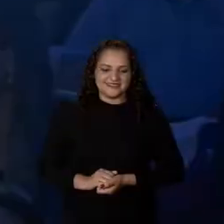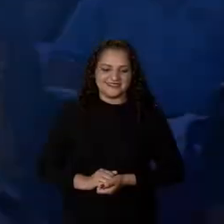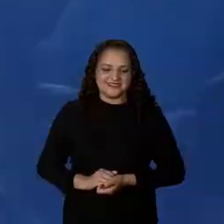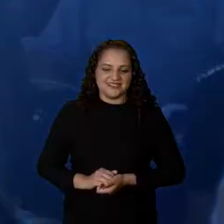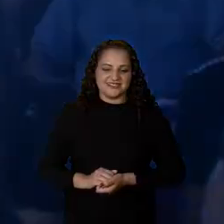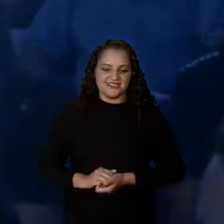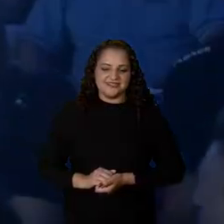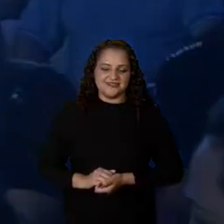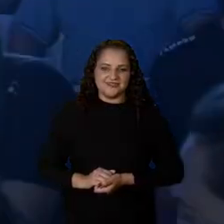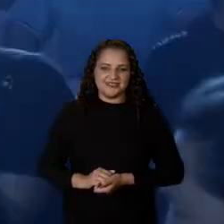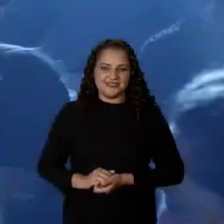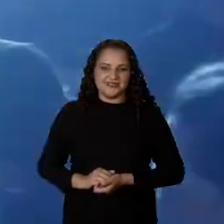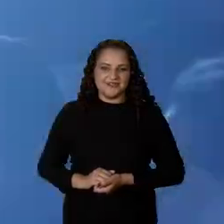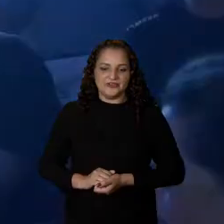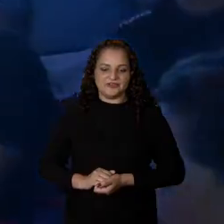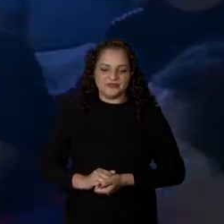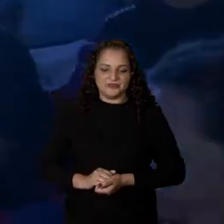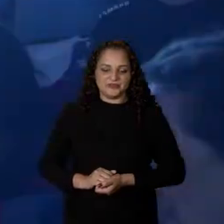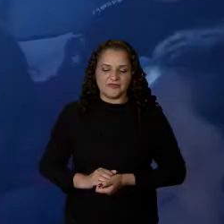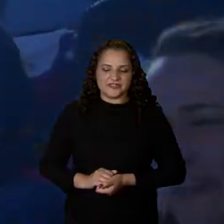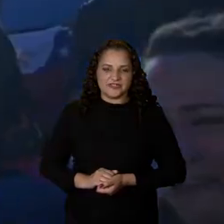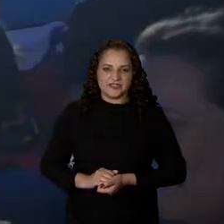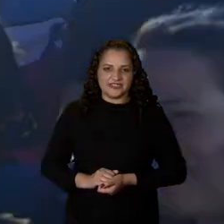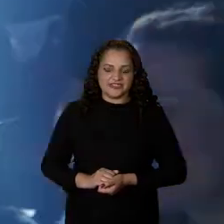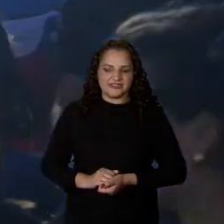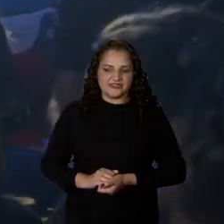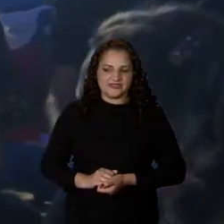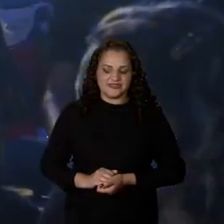Vem com a gente, o tempo de mudar.